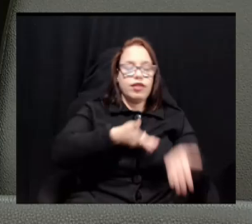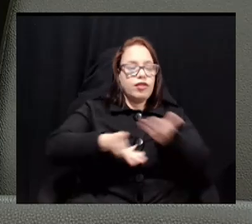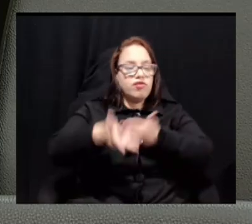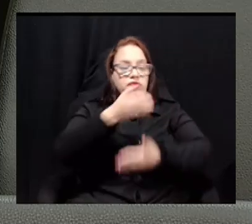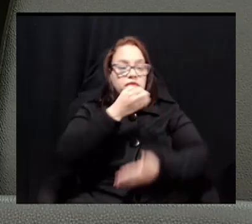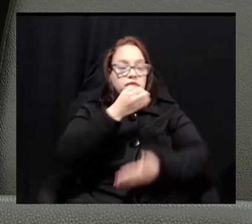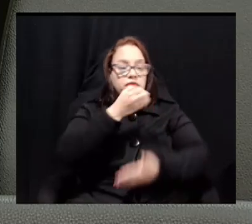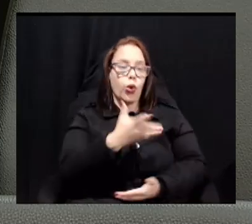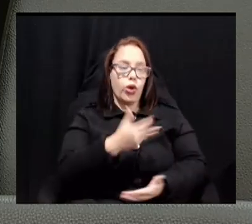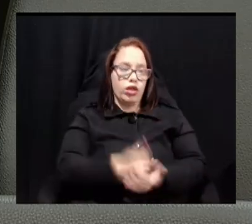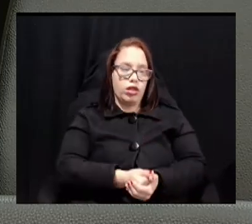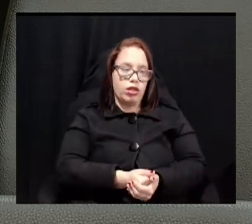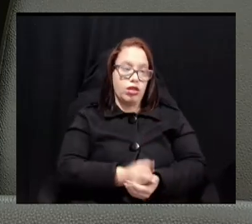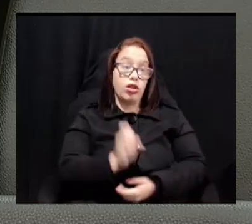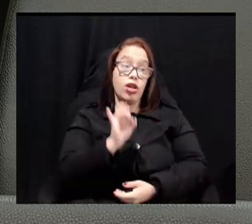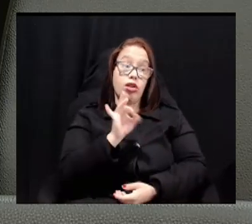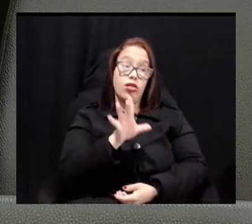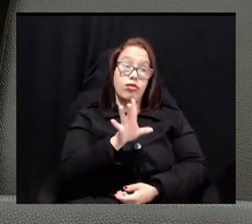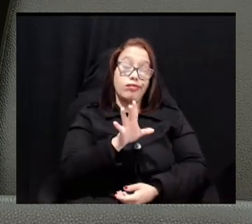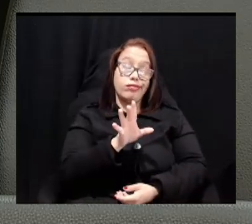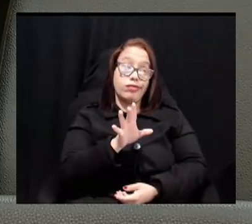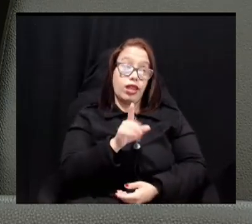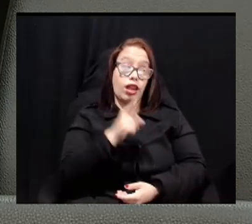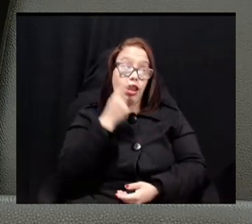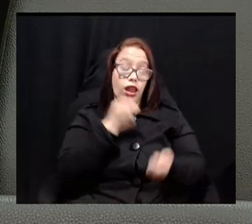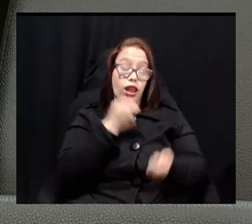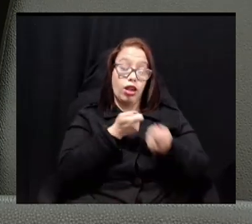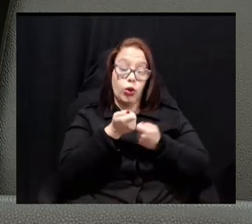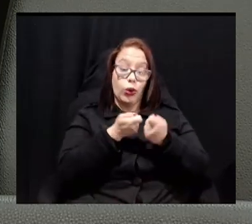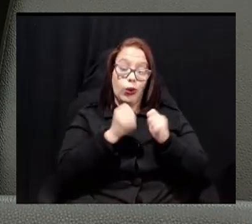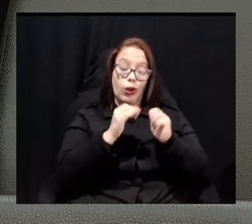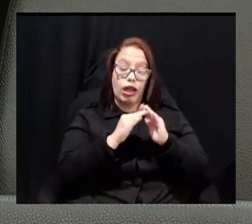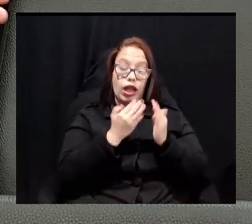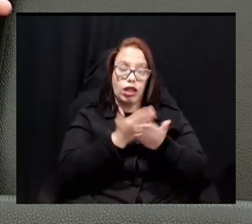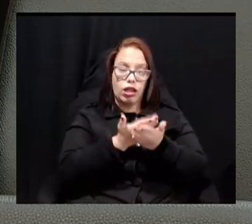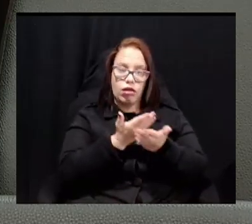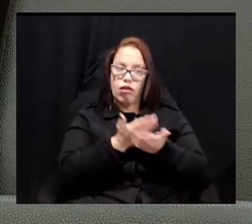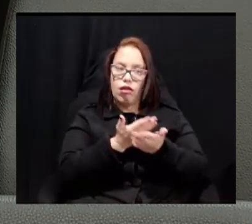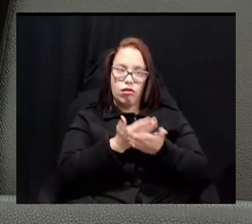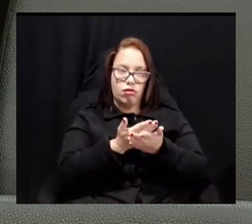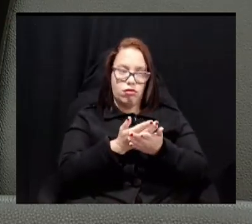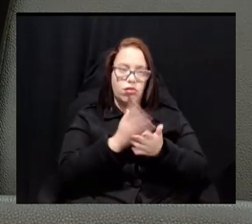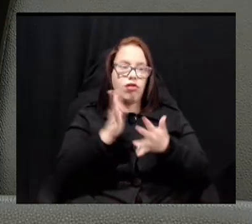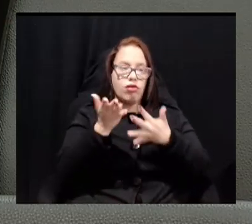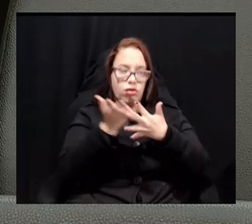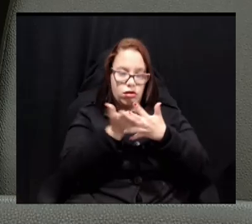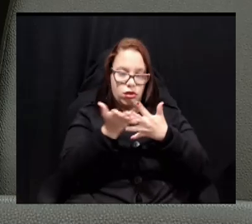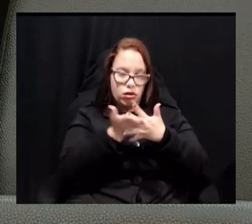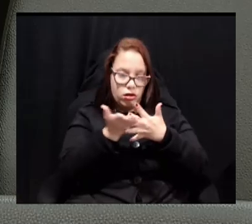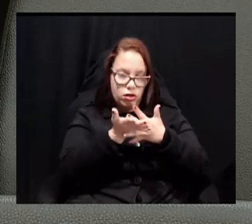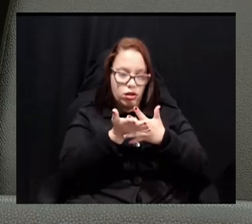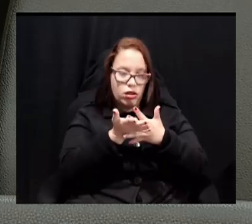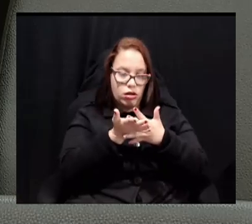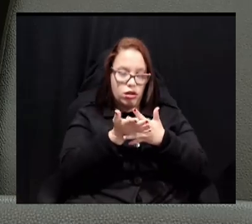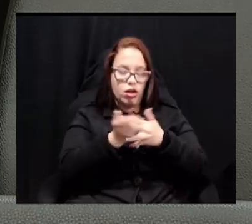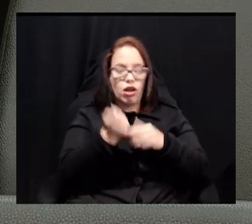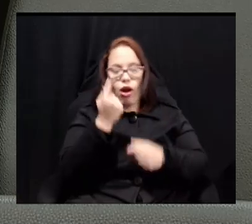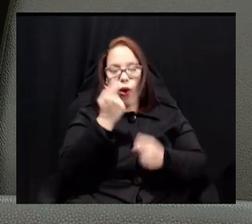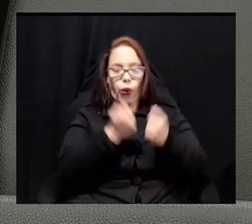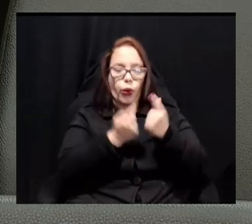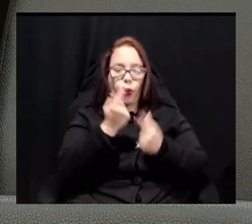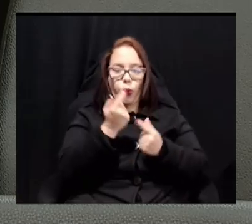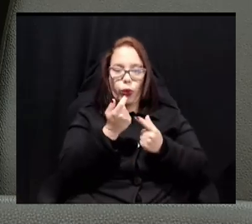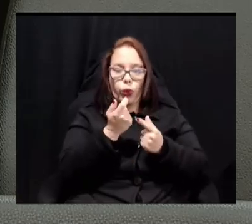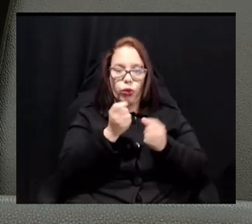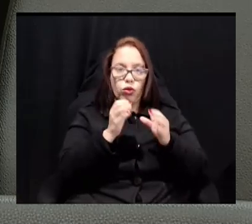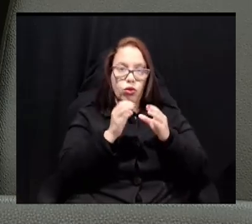Só que nós temos que disciplinar o ambiente escolar. Então hoje já existem os intervalos onde alguns membros de igrejas